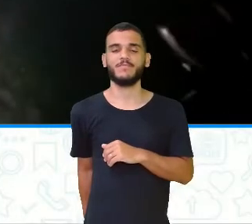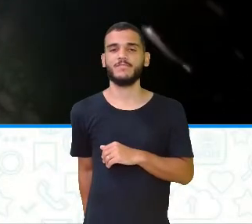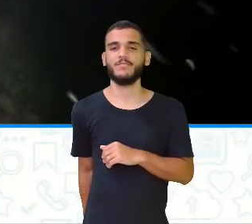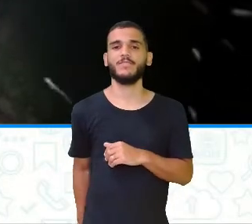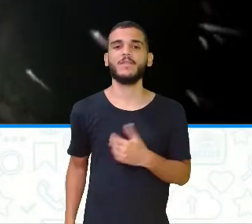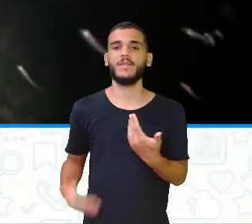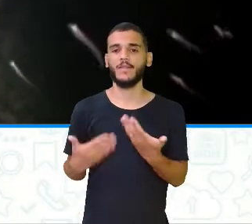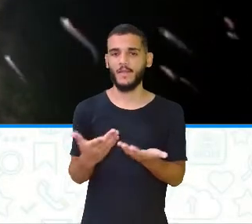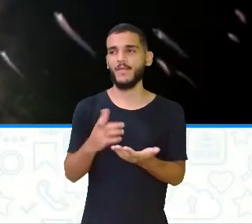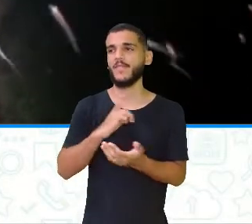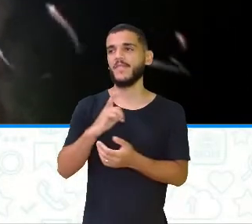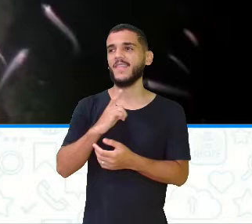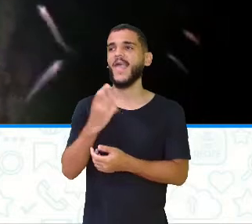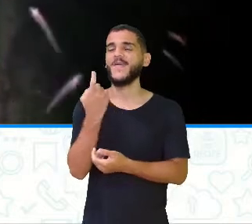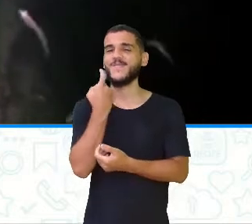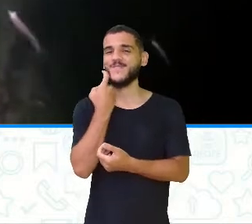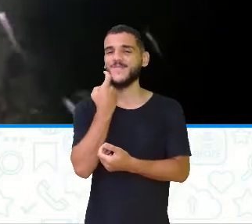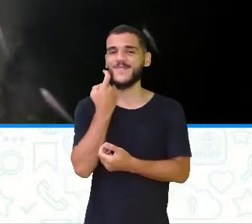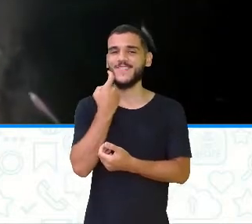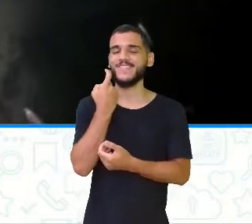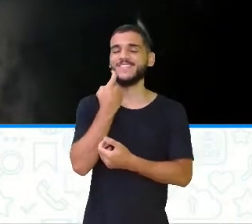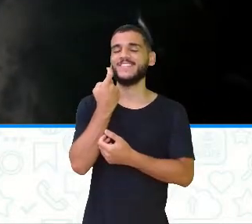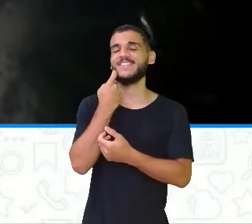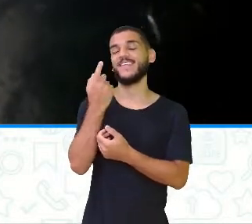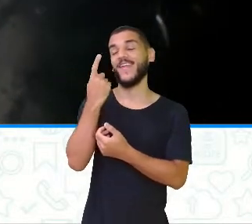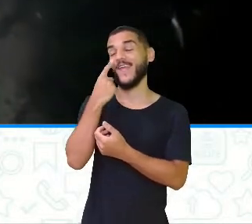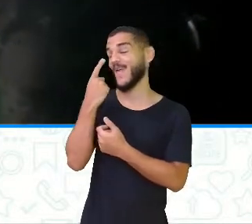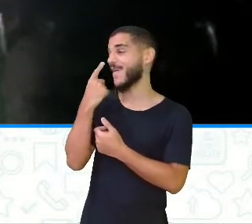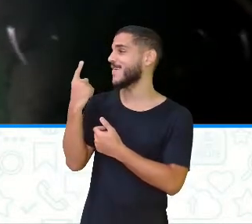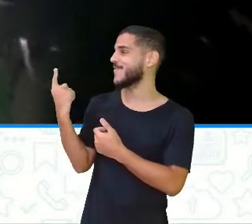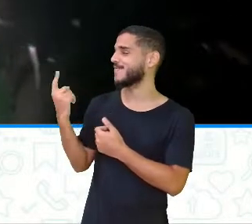vendo aqui os peixinhos no fundo do Lago